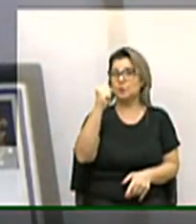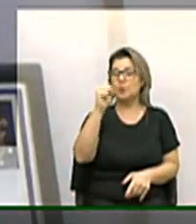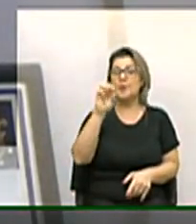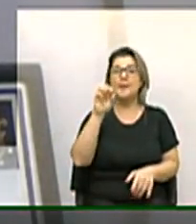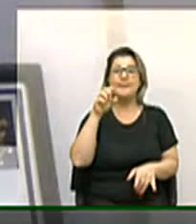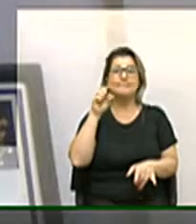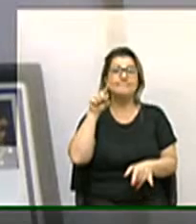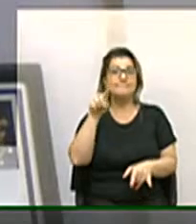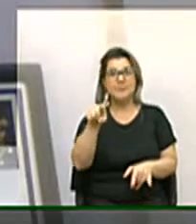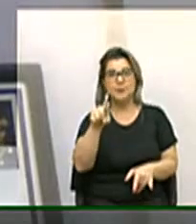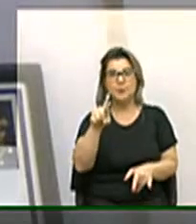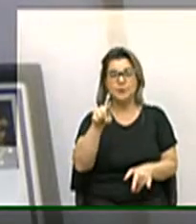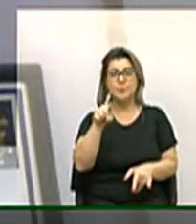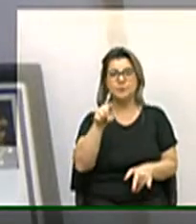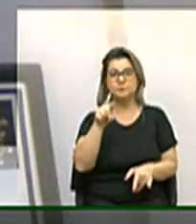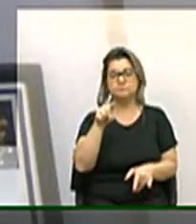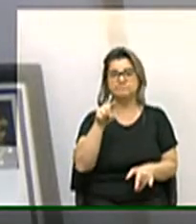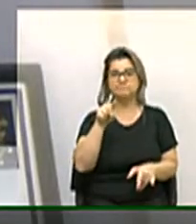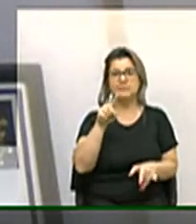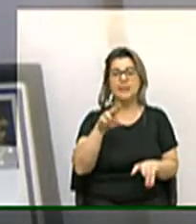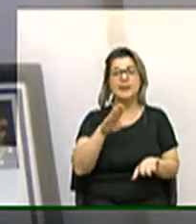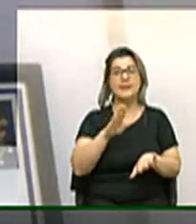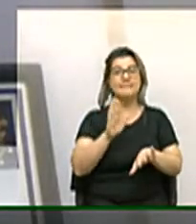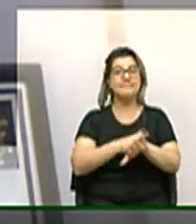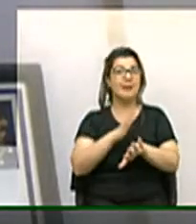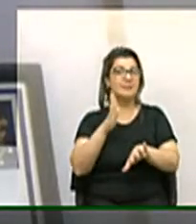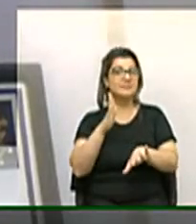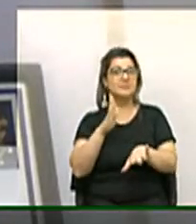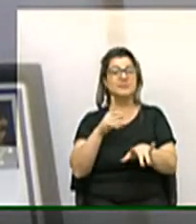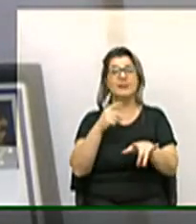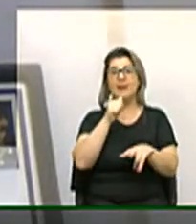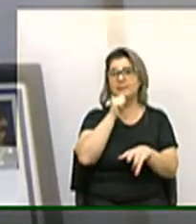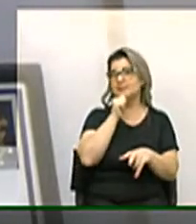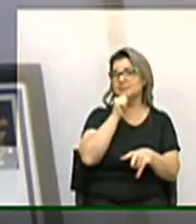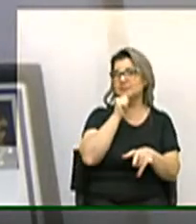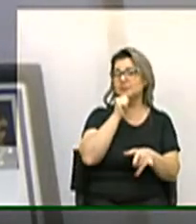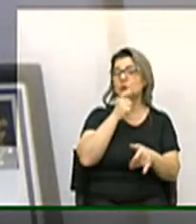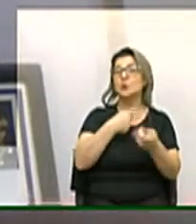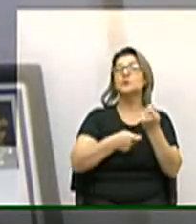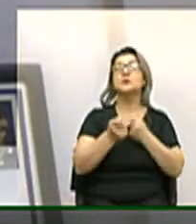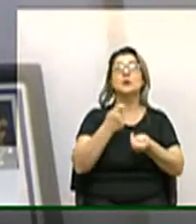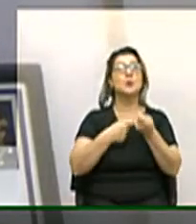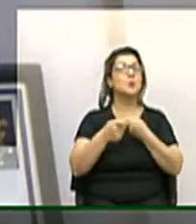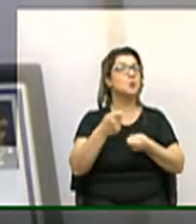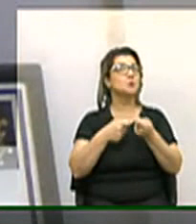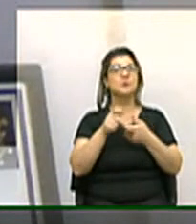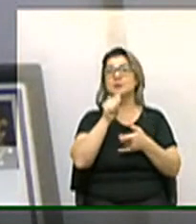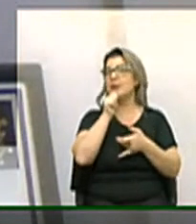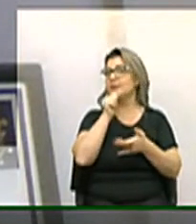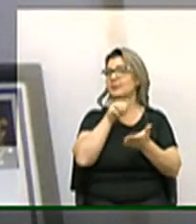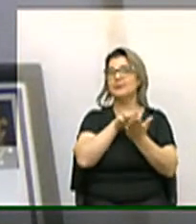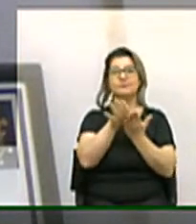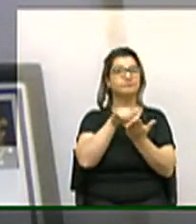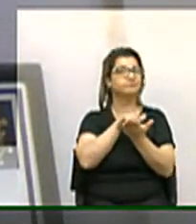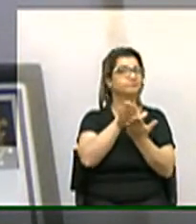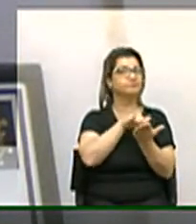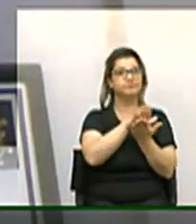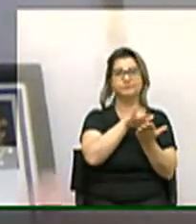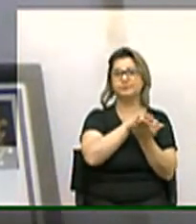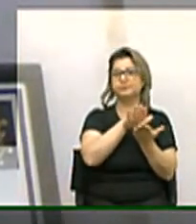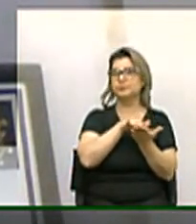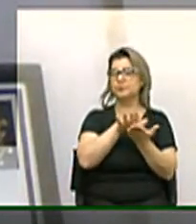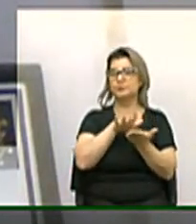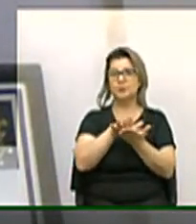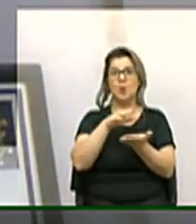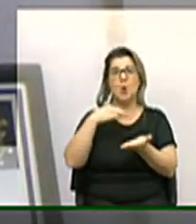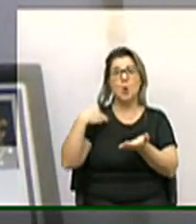O mais grave ainda é que os recursos federais que foram transferidos, né, o Ministério da Saúde também, em função da pandemia,